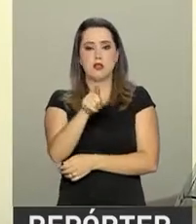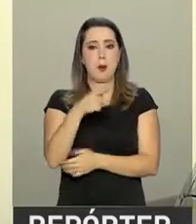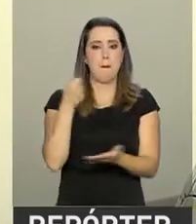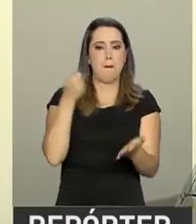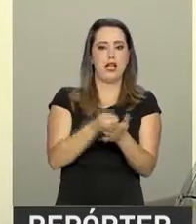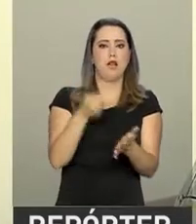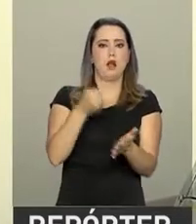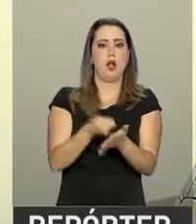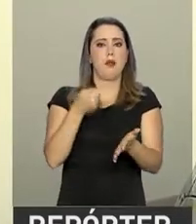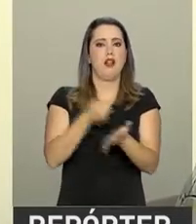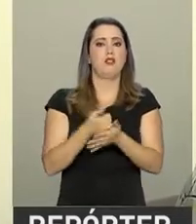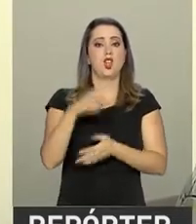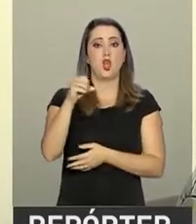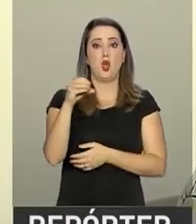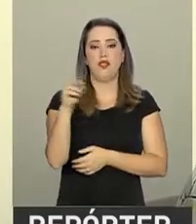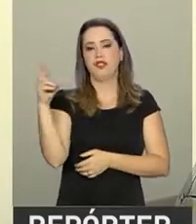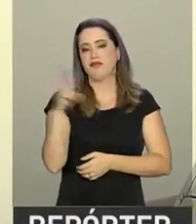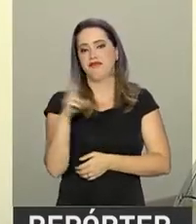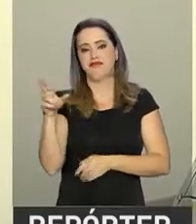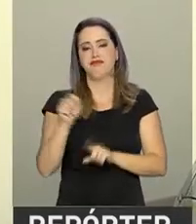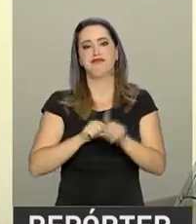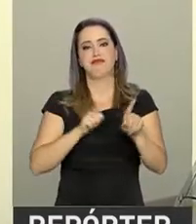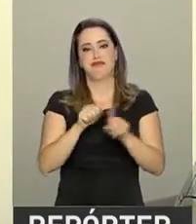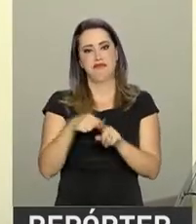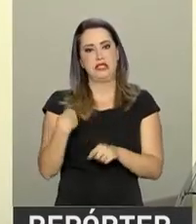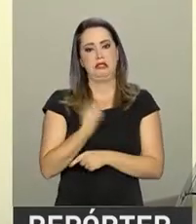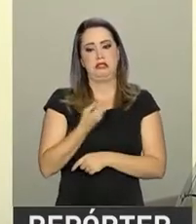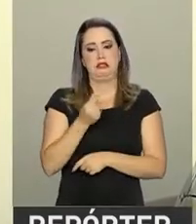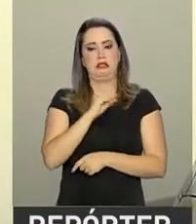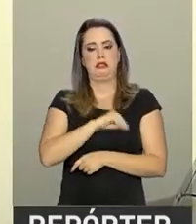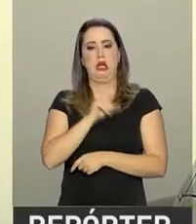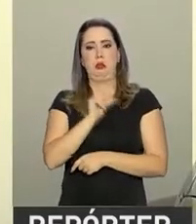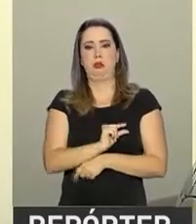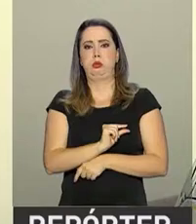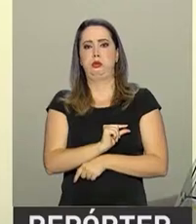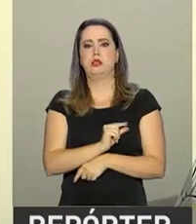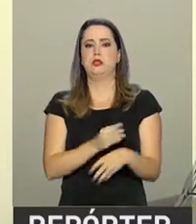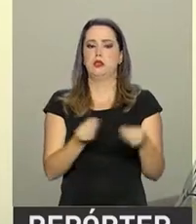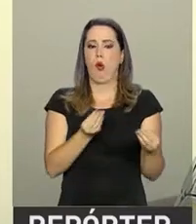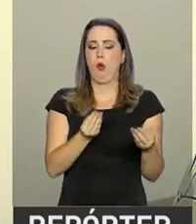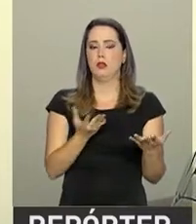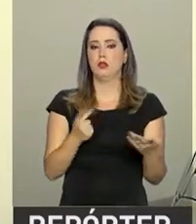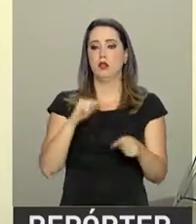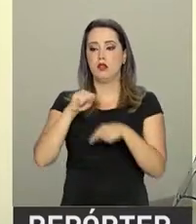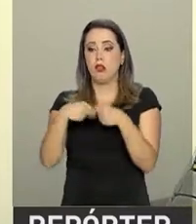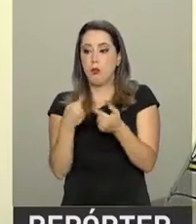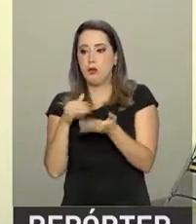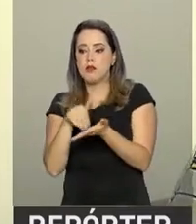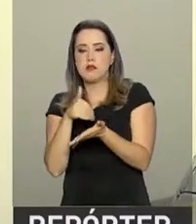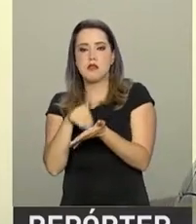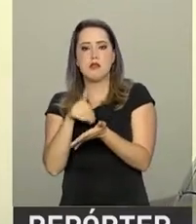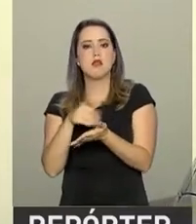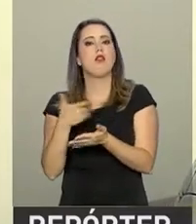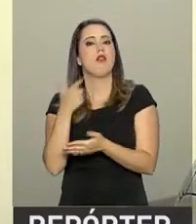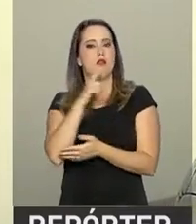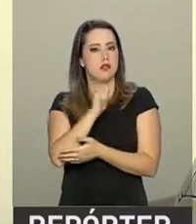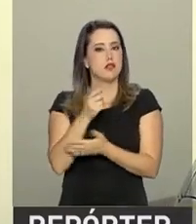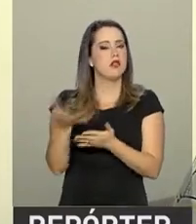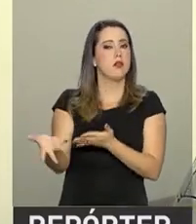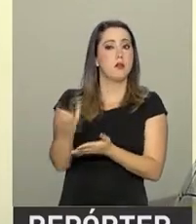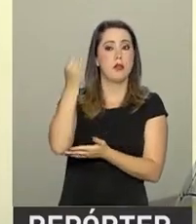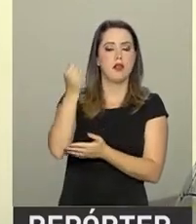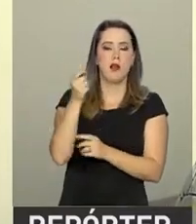90 reais todo mês e para quem ganha pouco aperta aí depois eu fiz um cadastro e conseguiu pegar o remédio